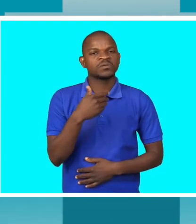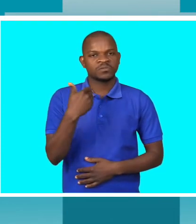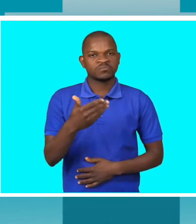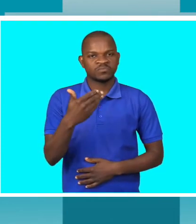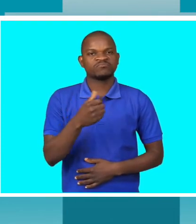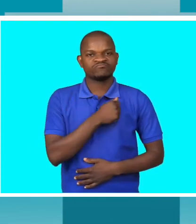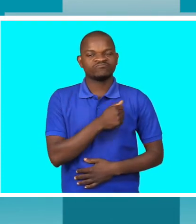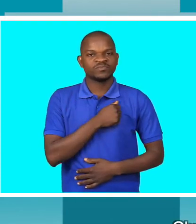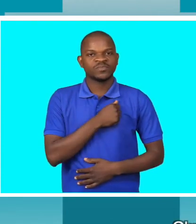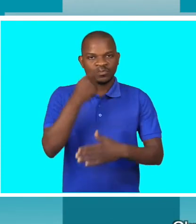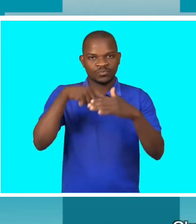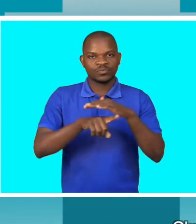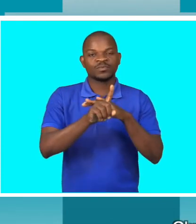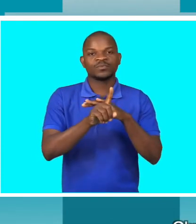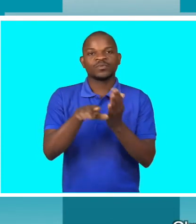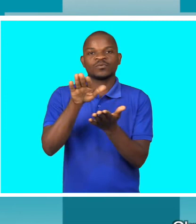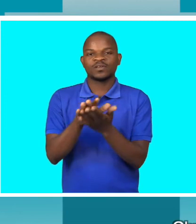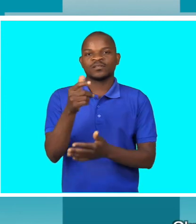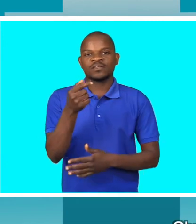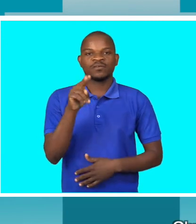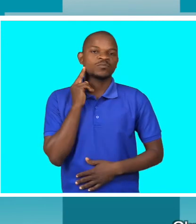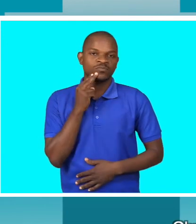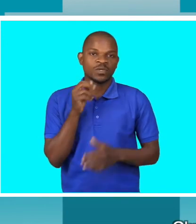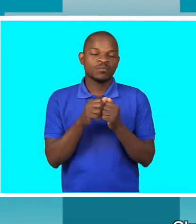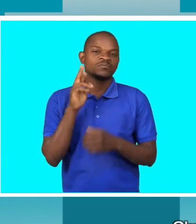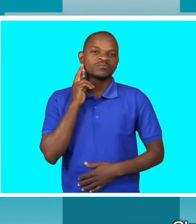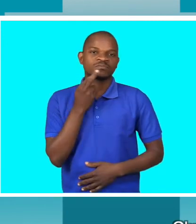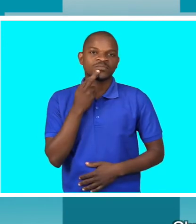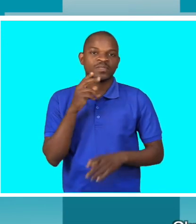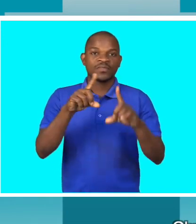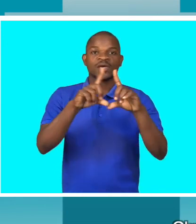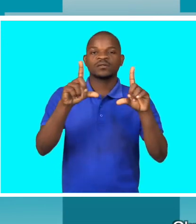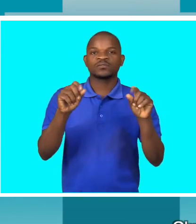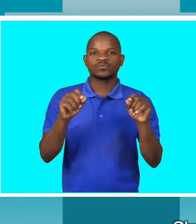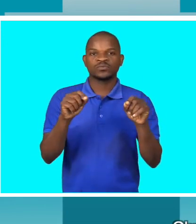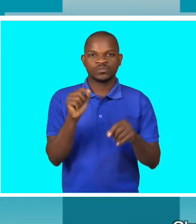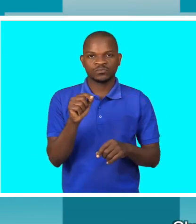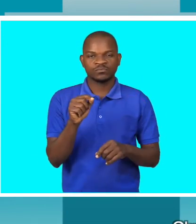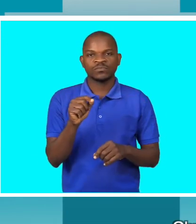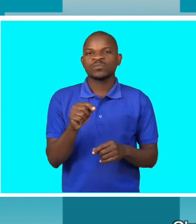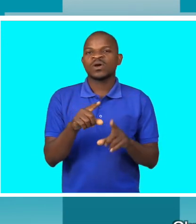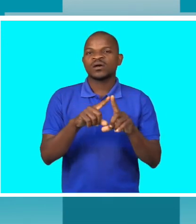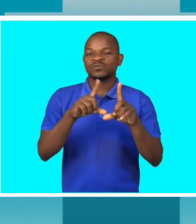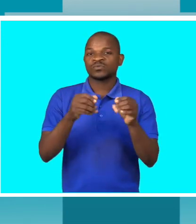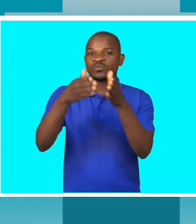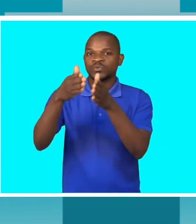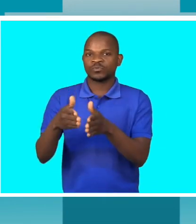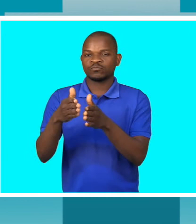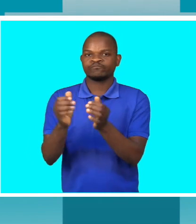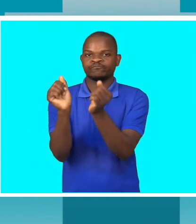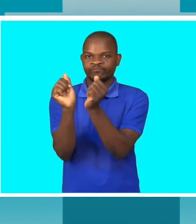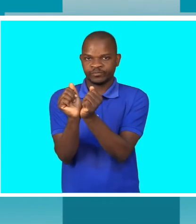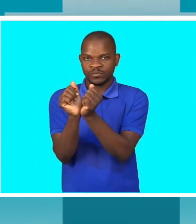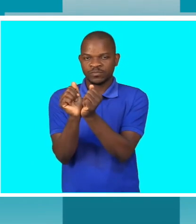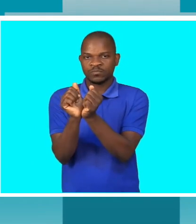de saúde. Obrigado, TV Surdo. Obrigado, Abdul Ramal, pelo convite. Dizer que é